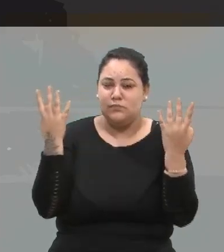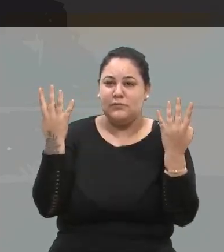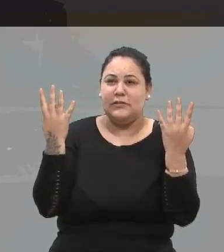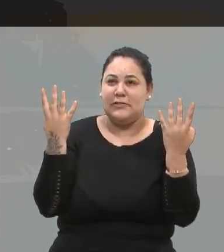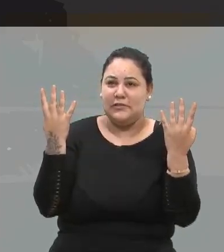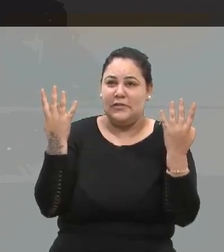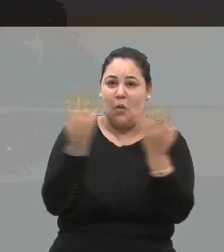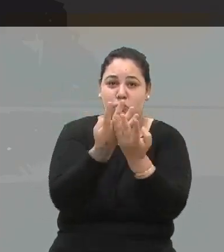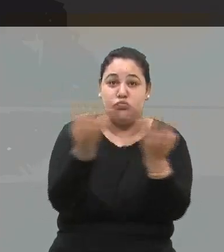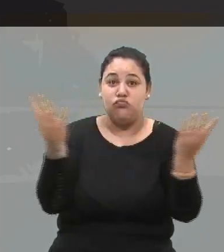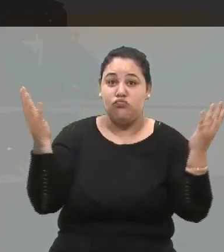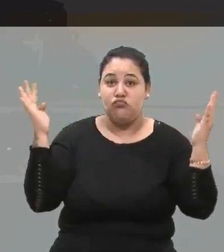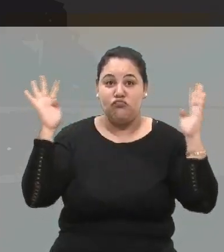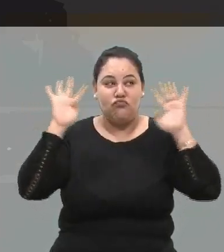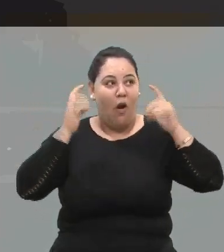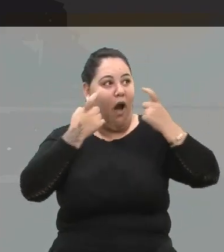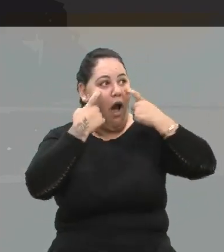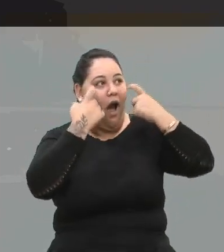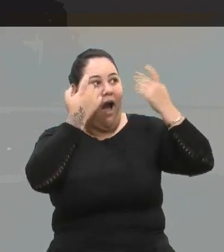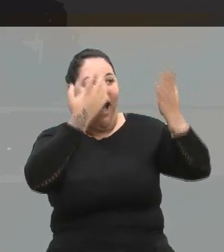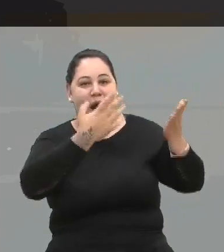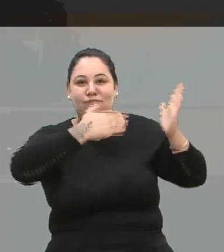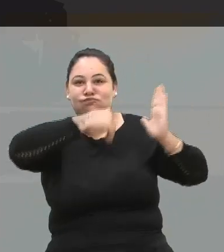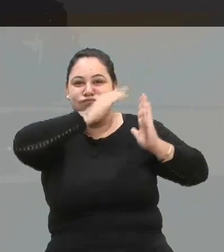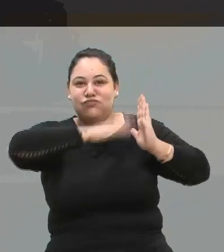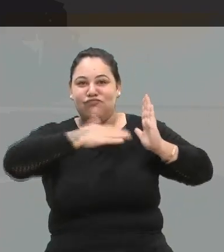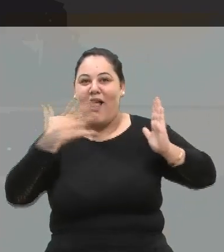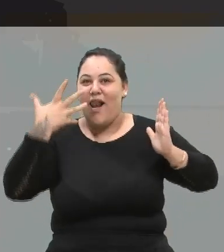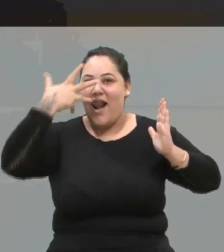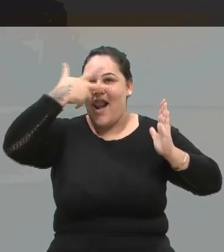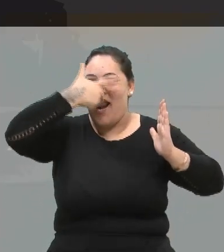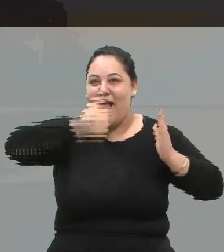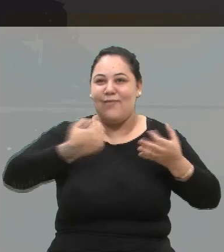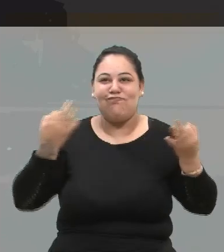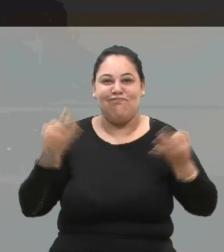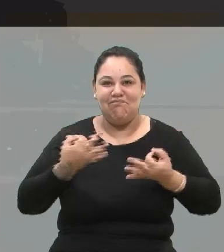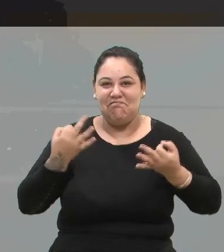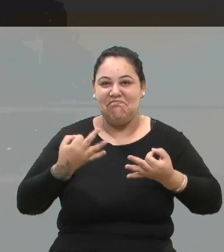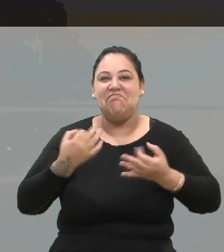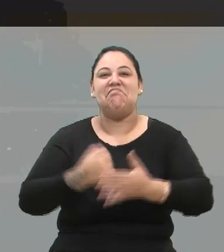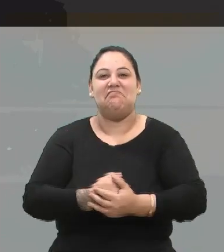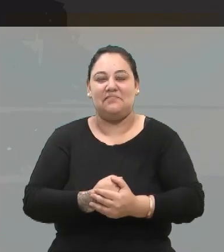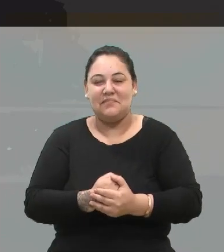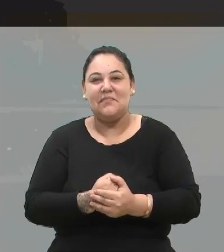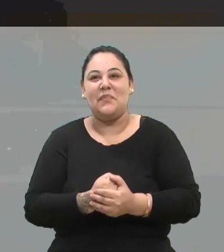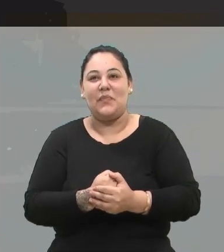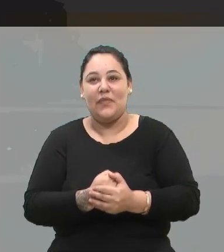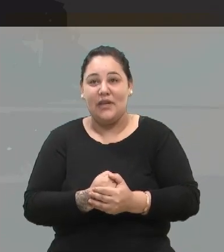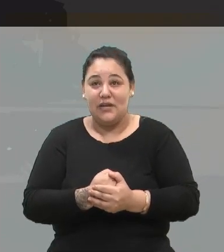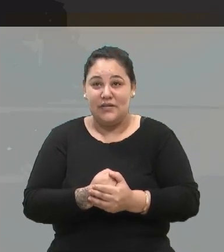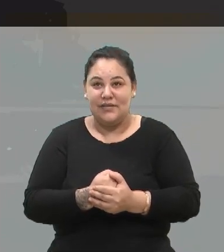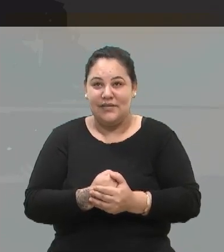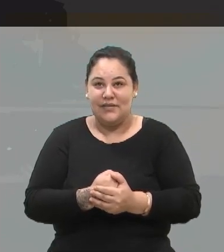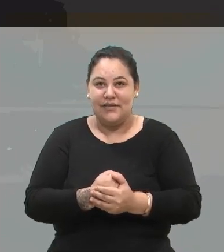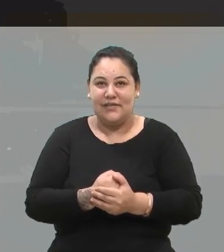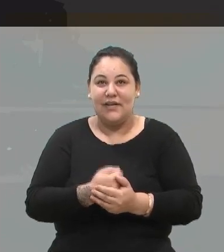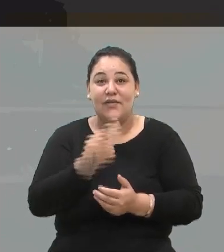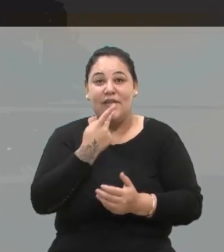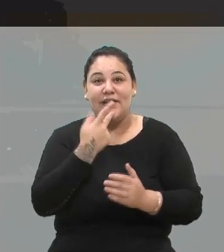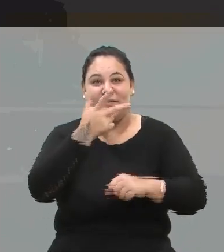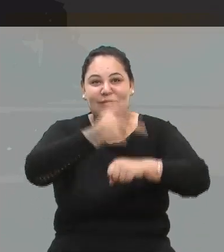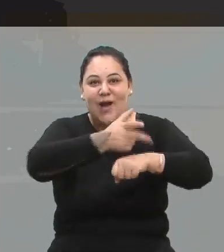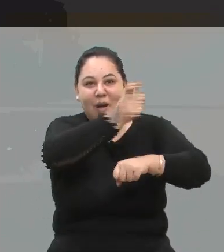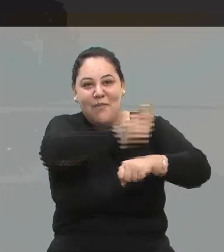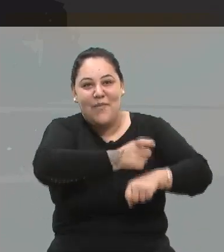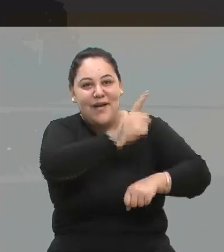que estava antes e agora como ficou agora aquelas pinturas. Aí, falando dessa pessoa que está passando agora no vídeo, essa